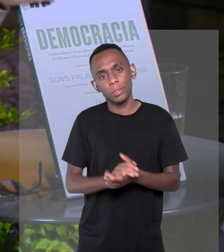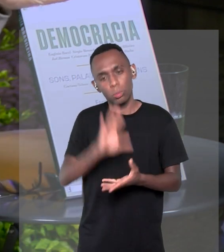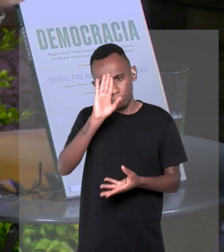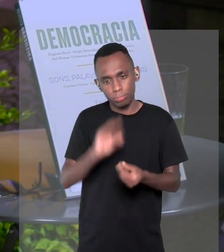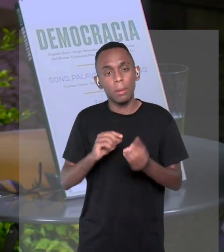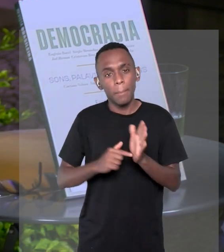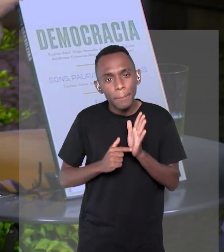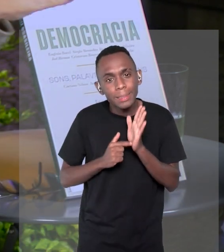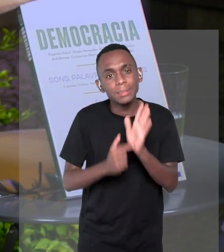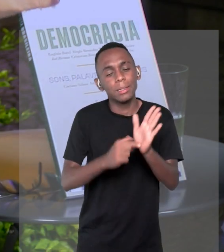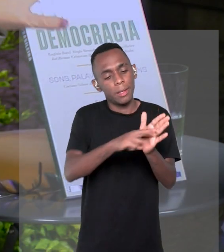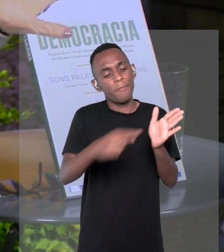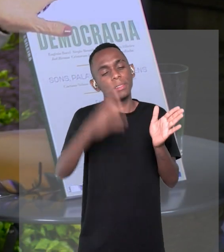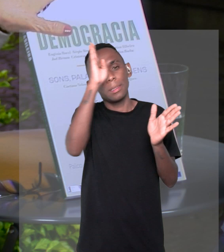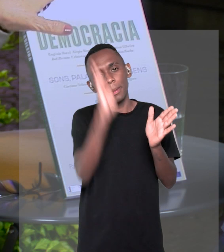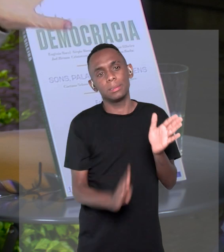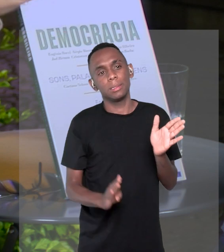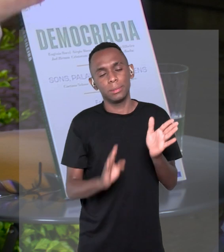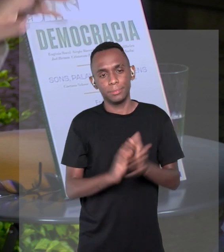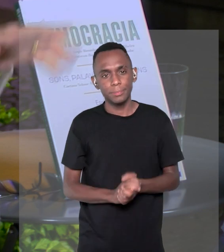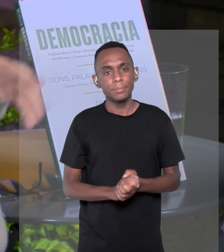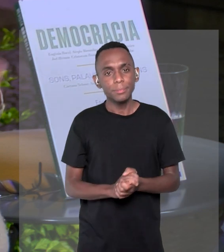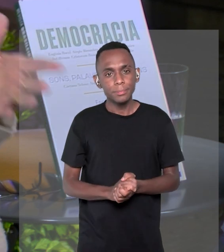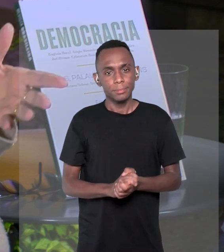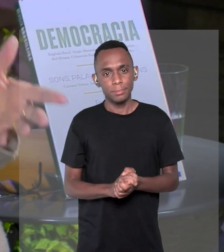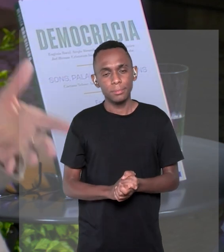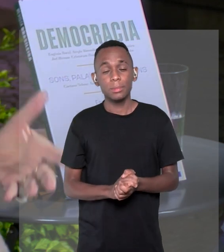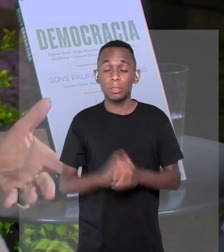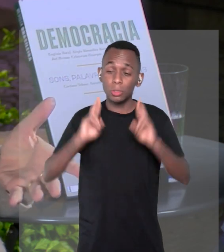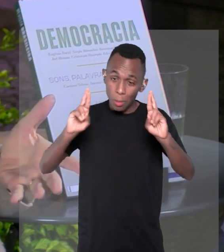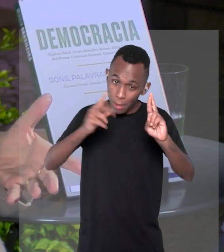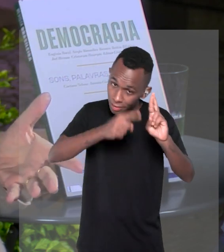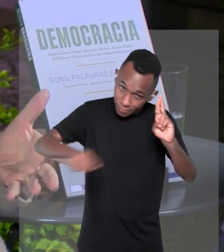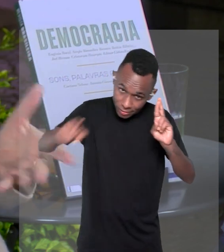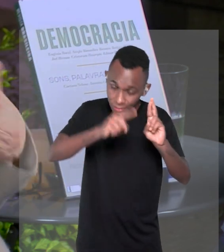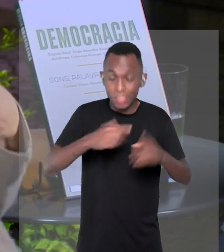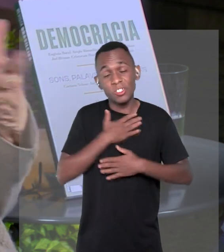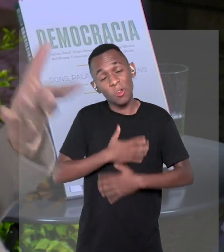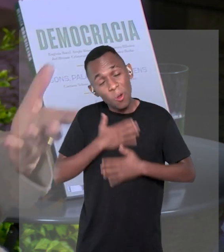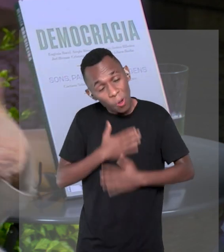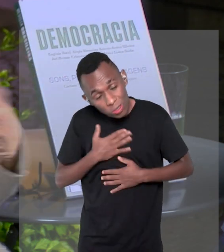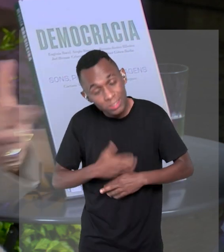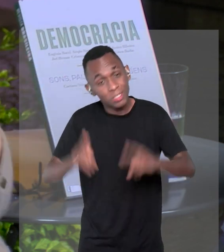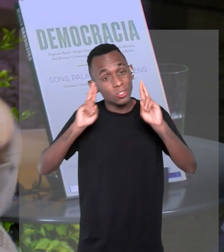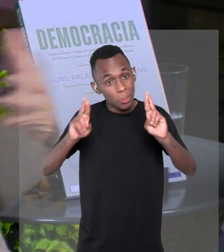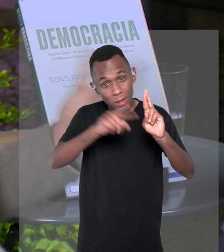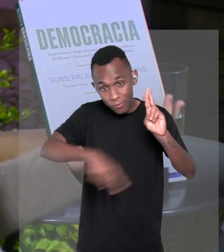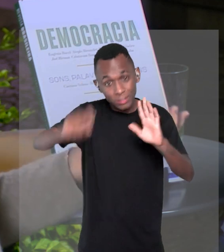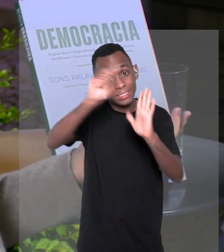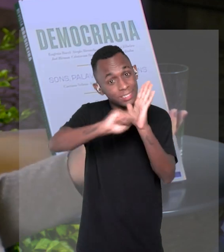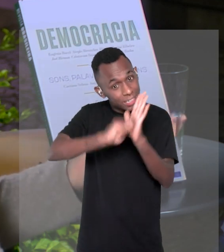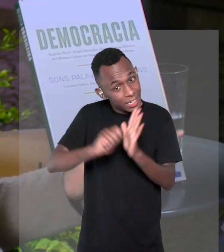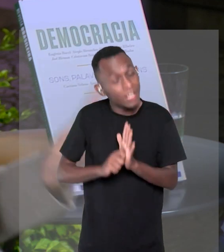isso aqui, a Revista Brasileira, né? Eu espero que vocês gostem, eu espero que vocês todos